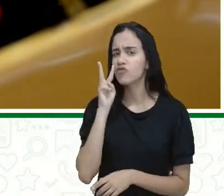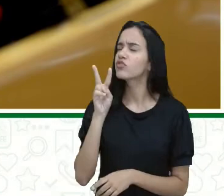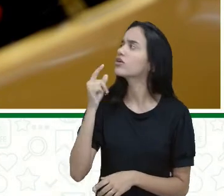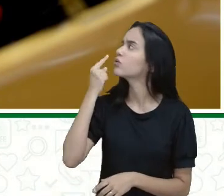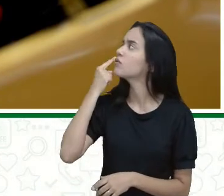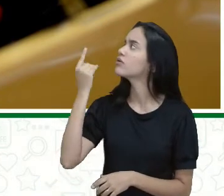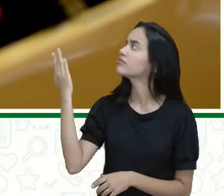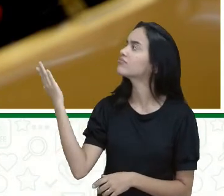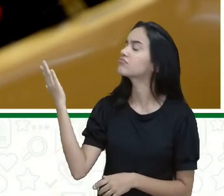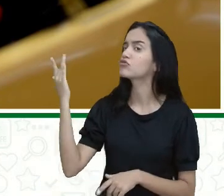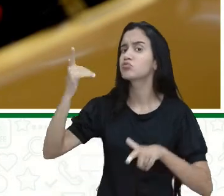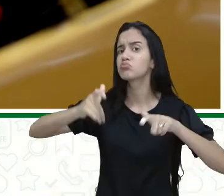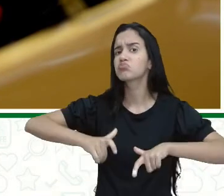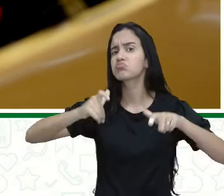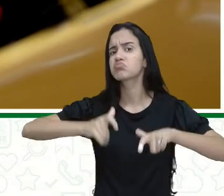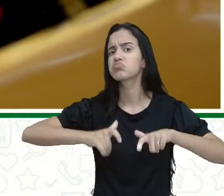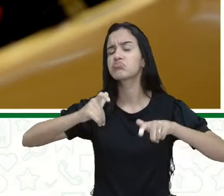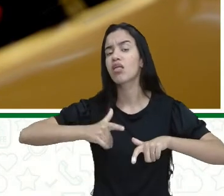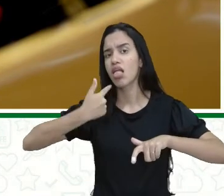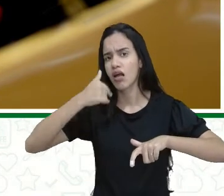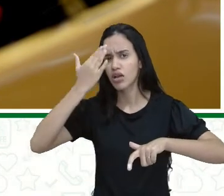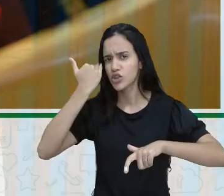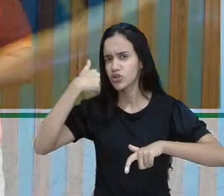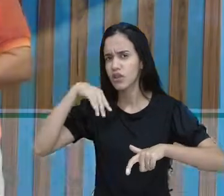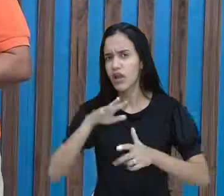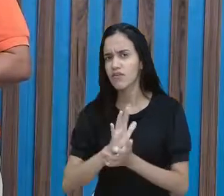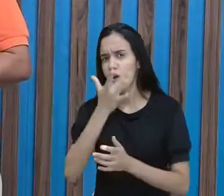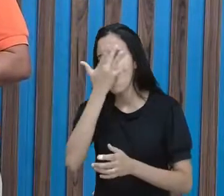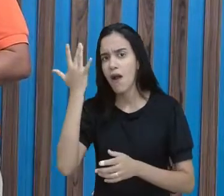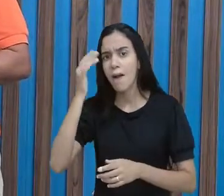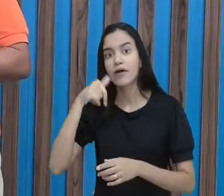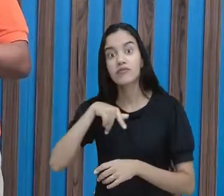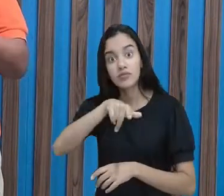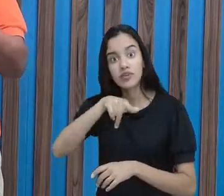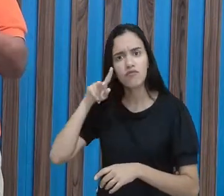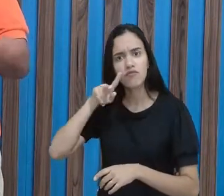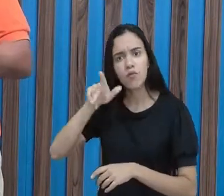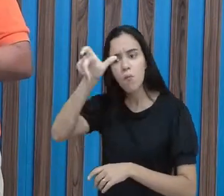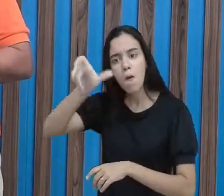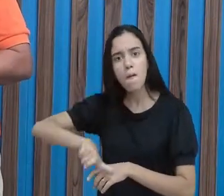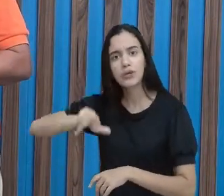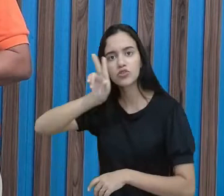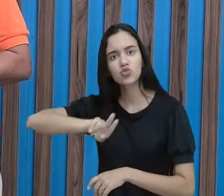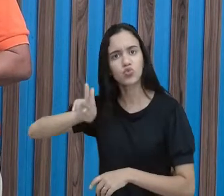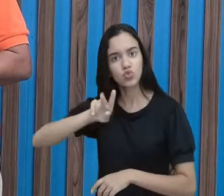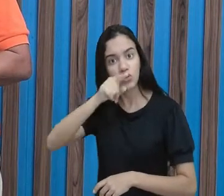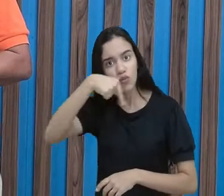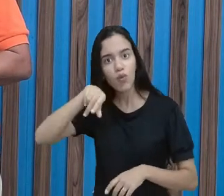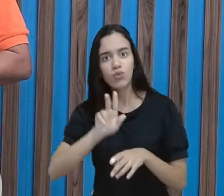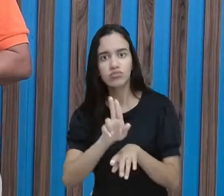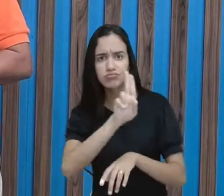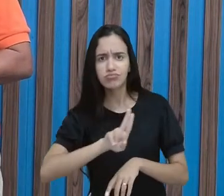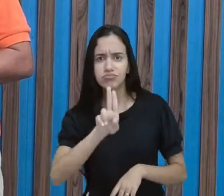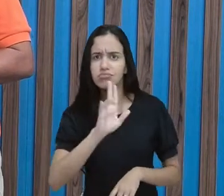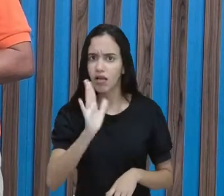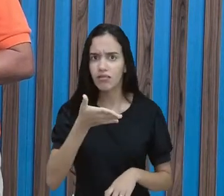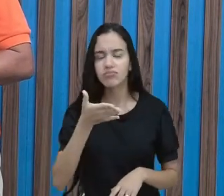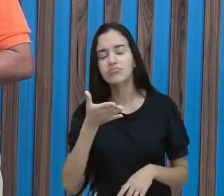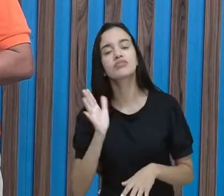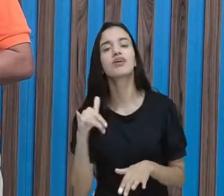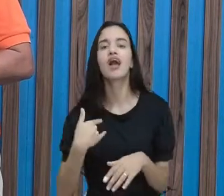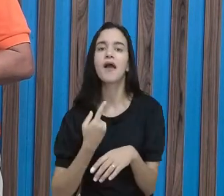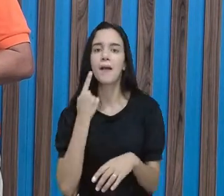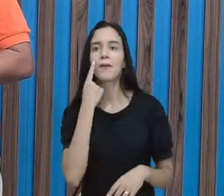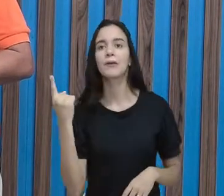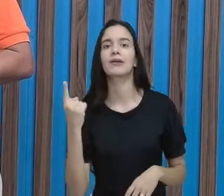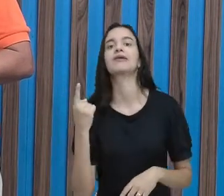esse objeto em algum lugar? Já viu alguém usando? Vocês já usaram? Isto